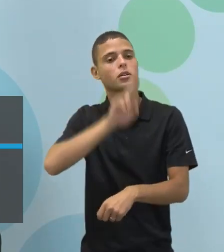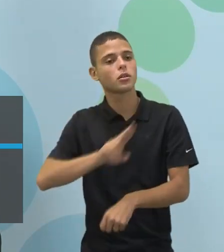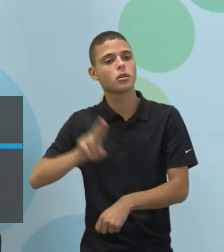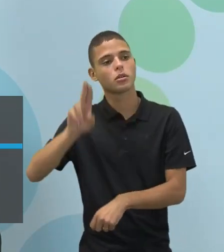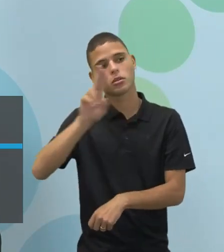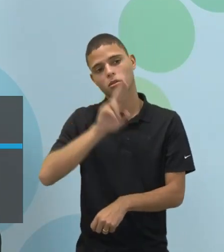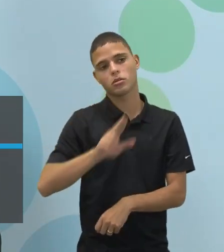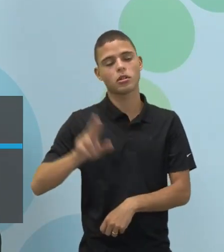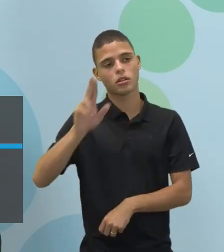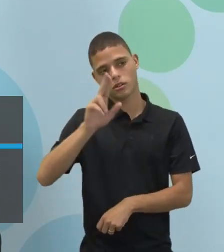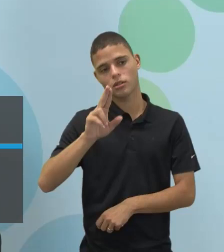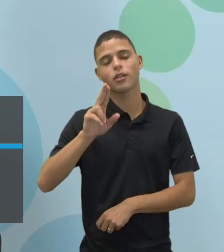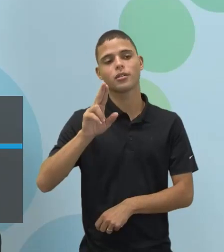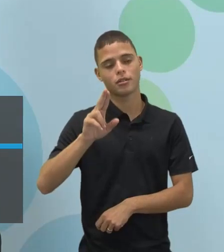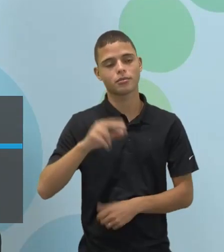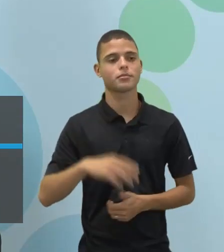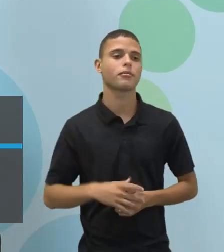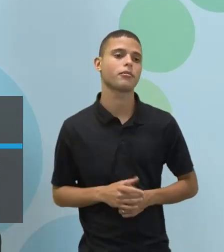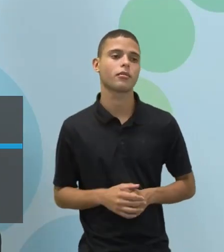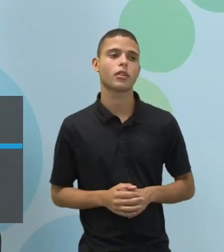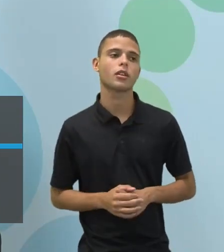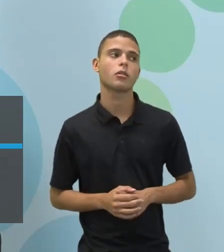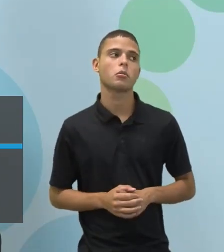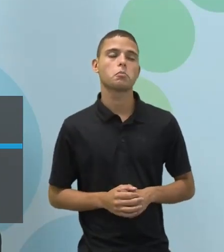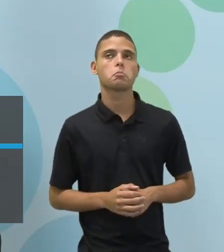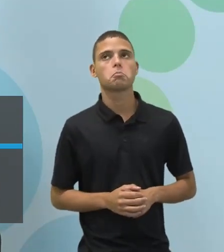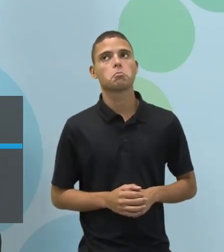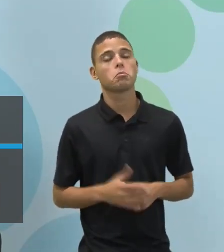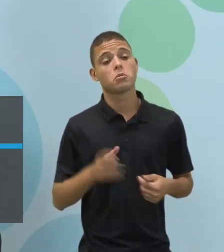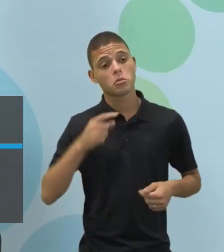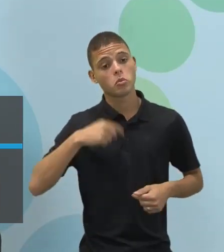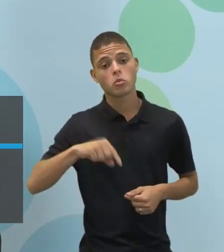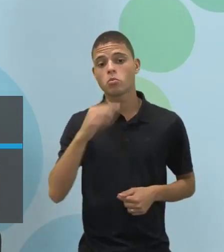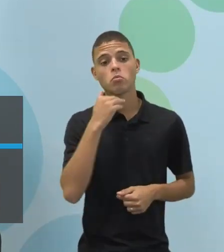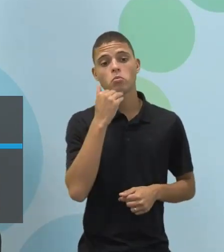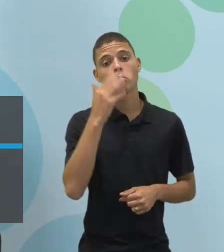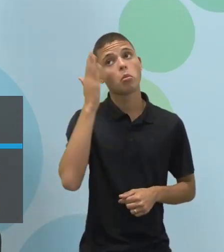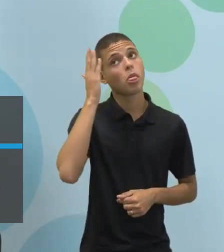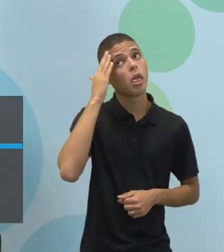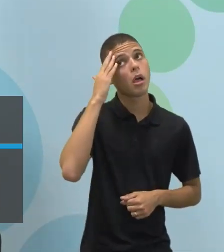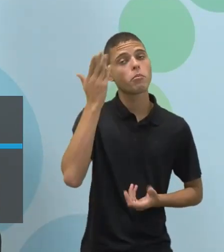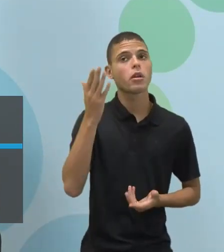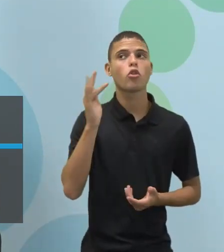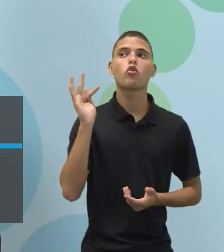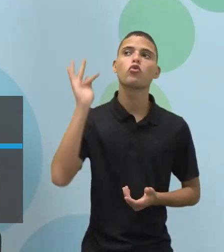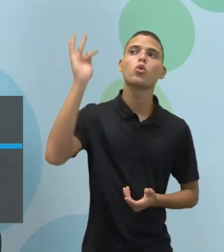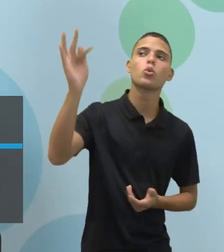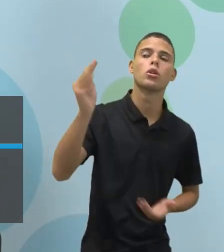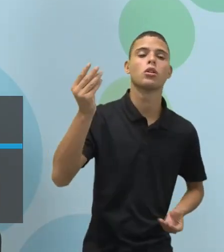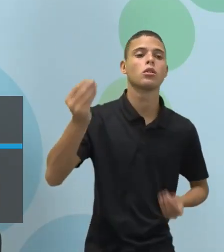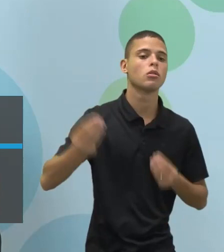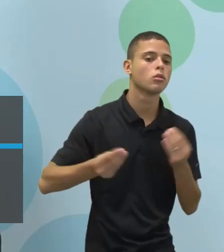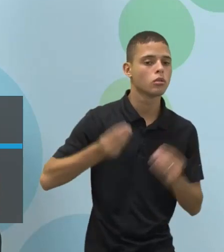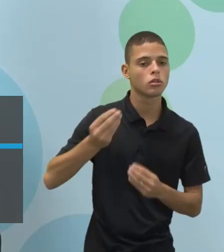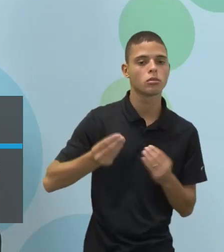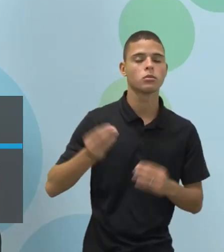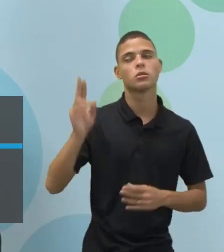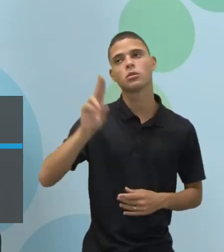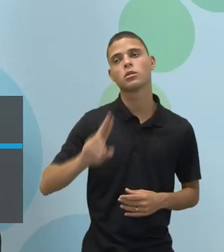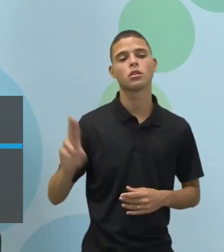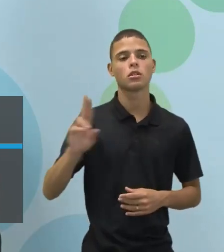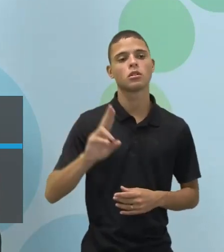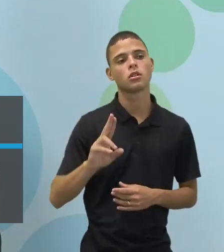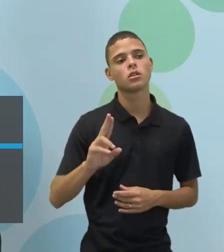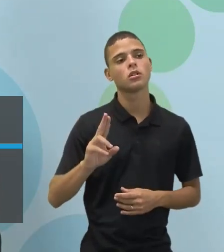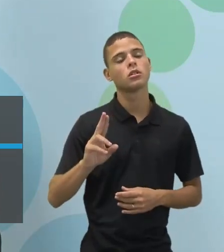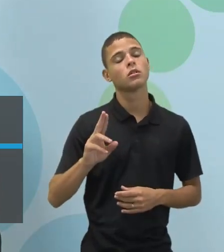como a gente fazer algumas previsões daquilo que a gente aprende, por exemplo, com aquilo que nós vamos utilizar no futuro, o